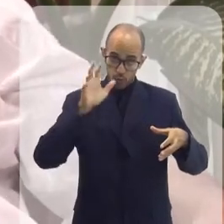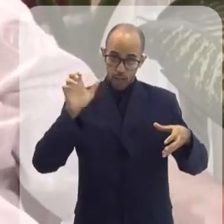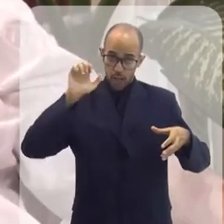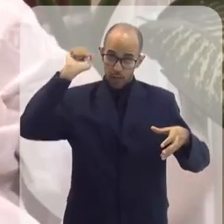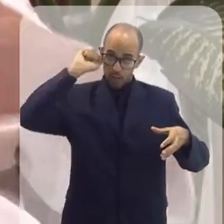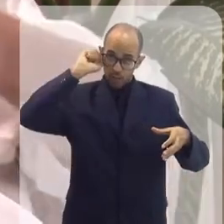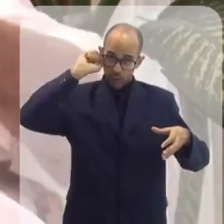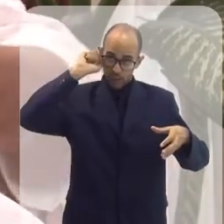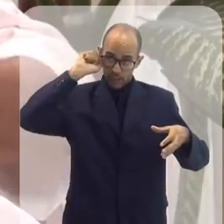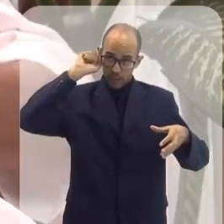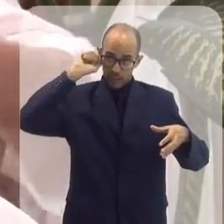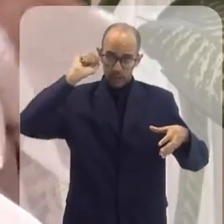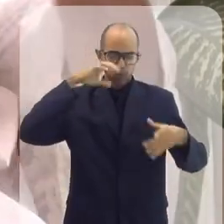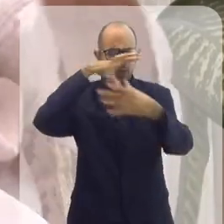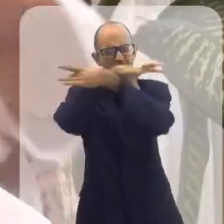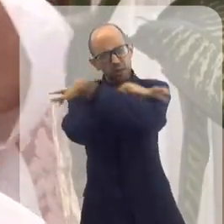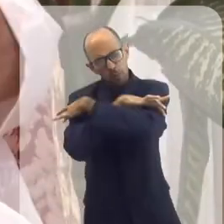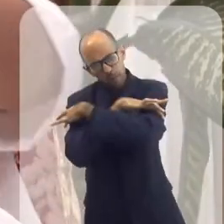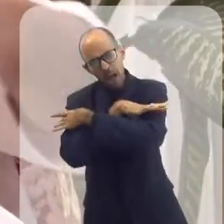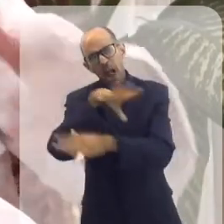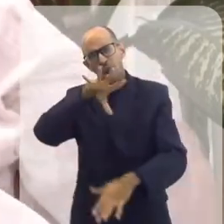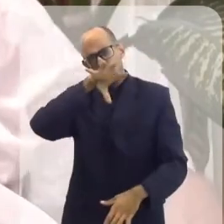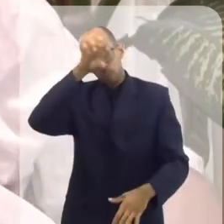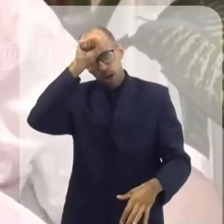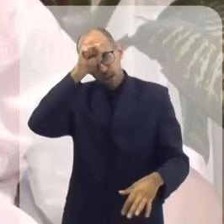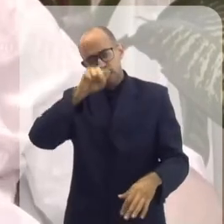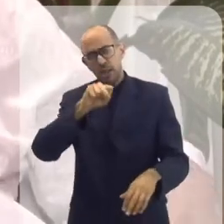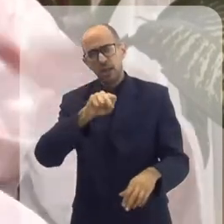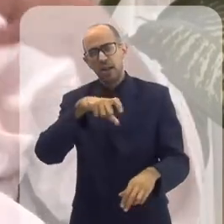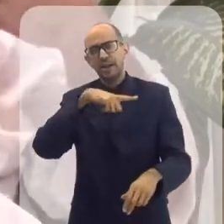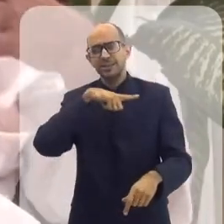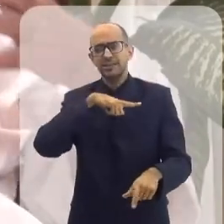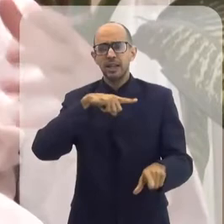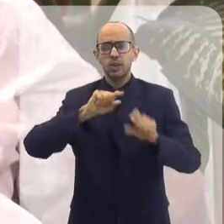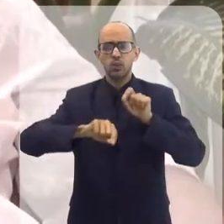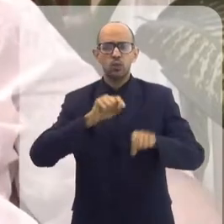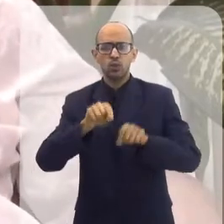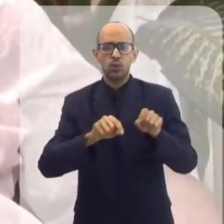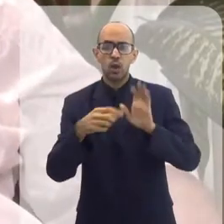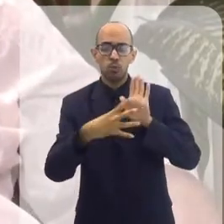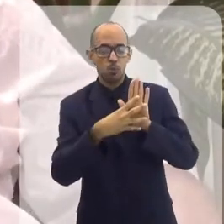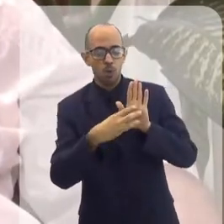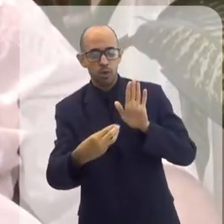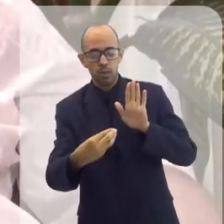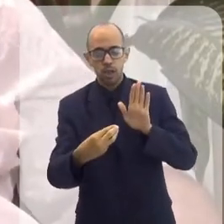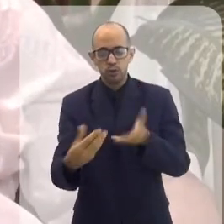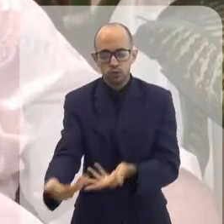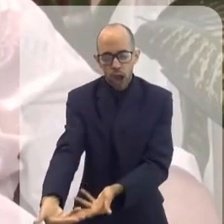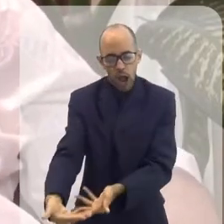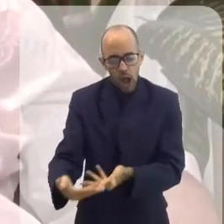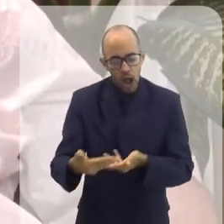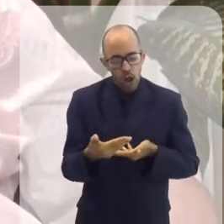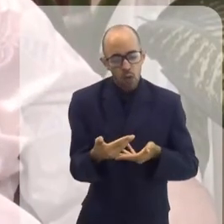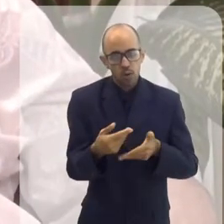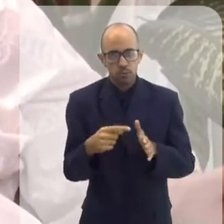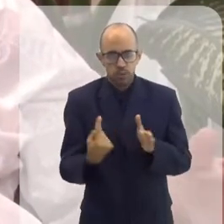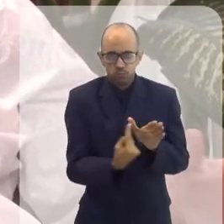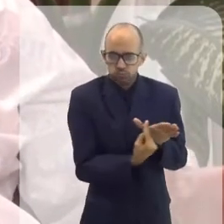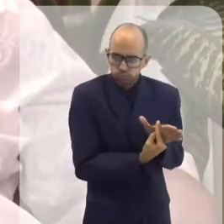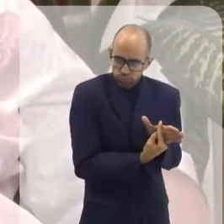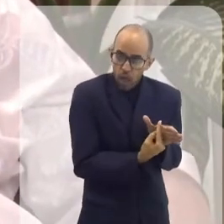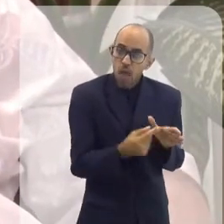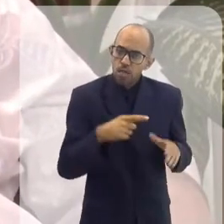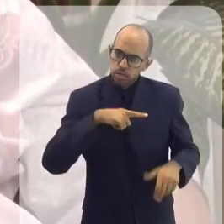matrizes africanas né No meu caso o Candomblé a umbanda Por exemplo essa muitos exemplos de acolhimento muito Zezé e